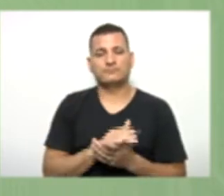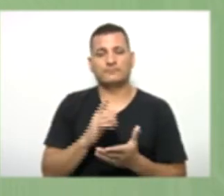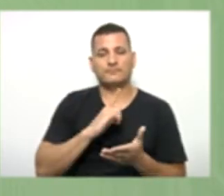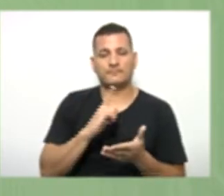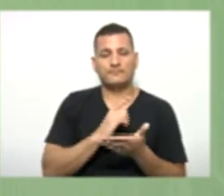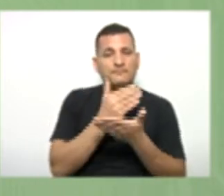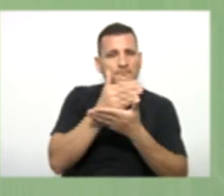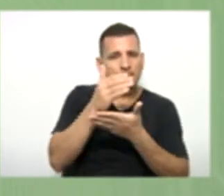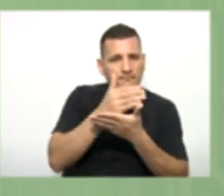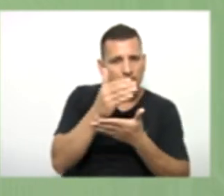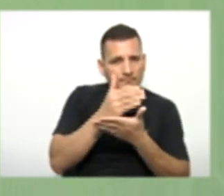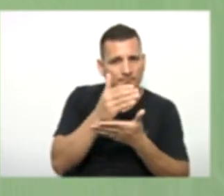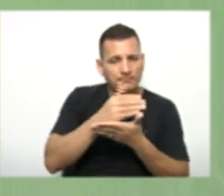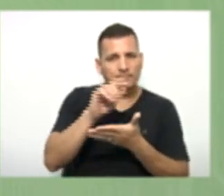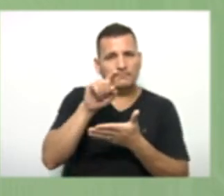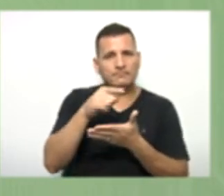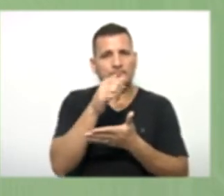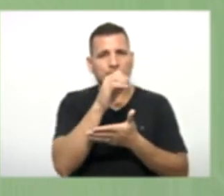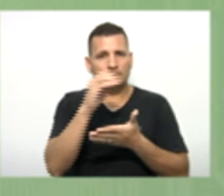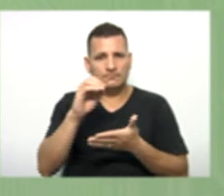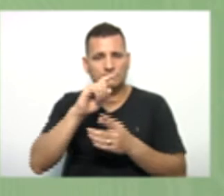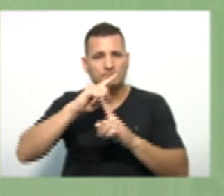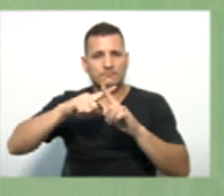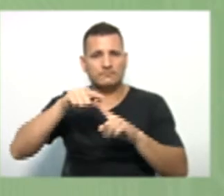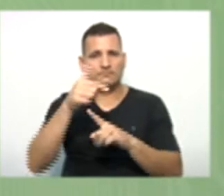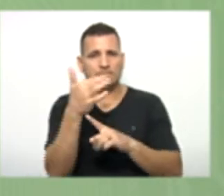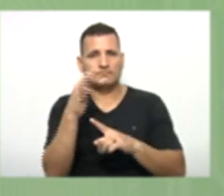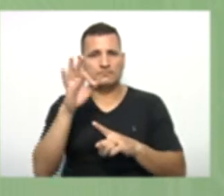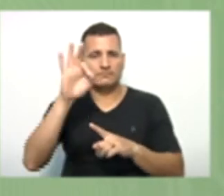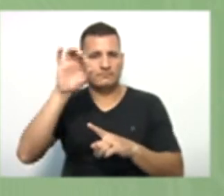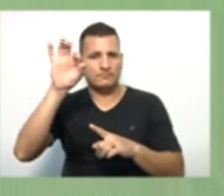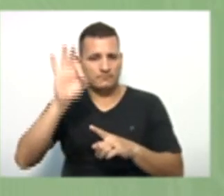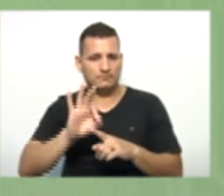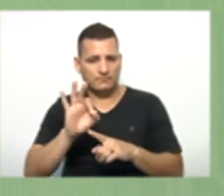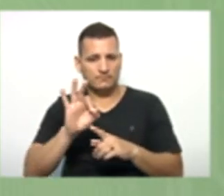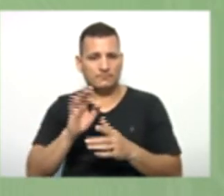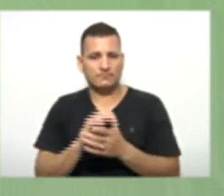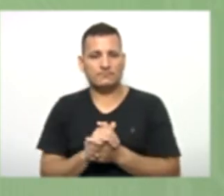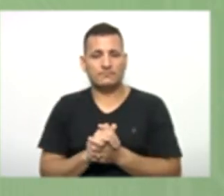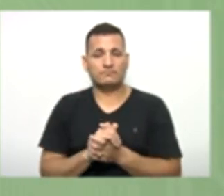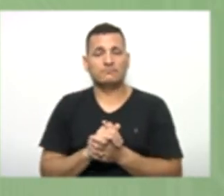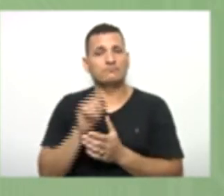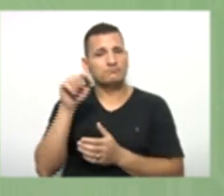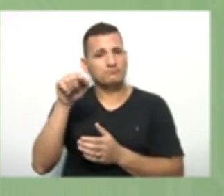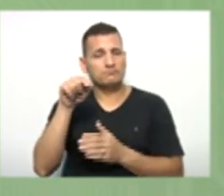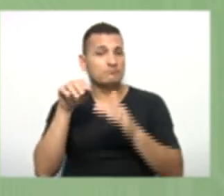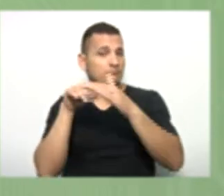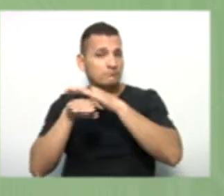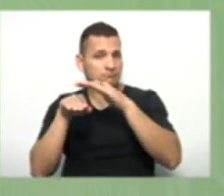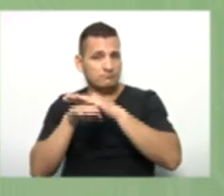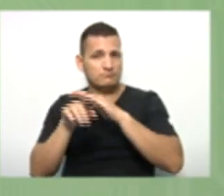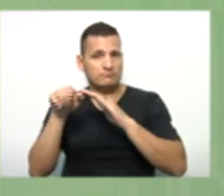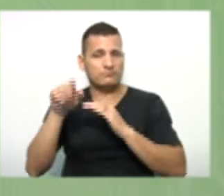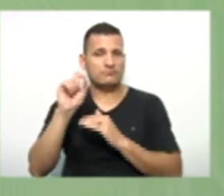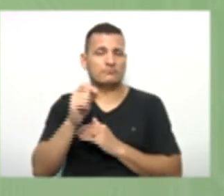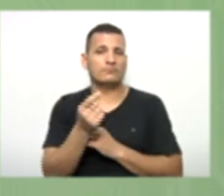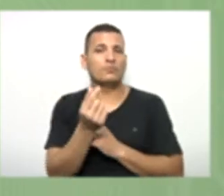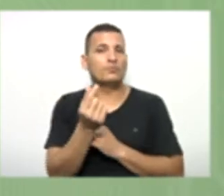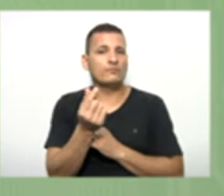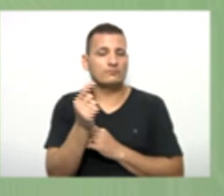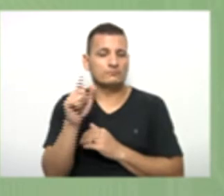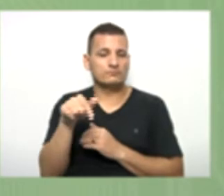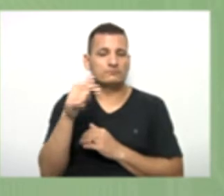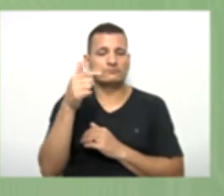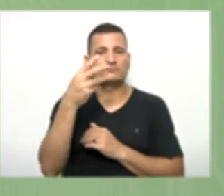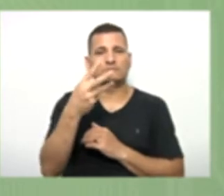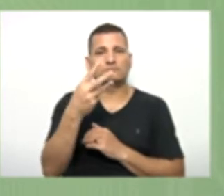de 1.800 vezes 20%. Então, valor da reserva legal desse ano dos atos